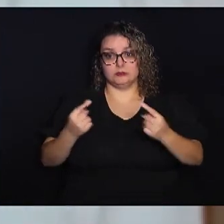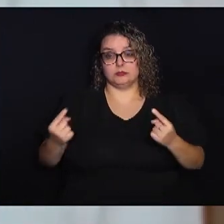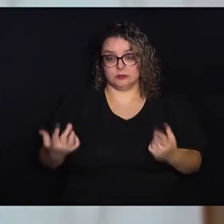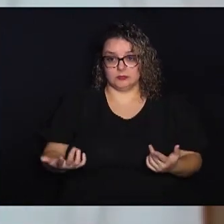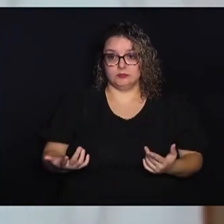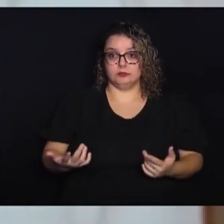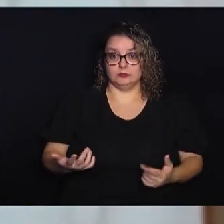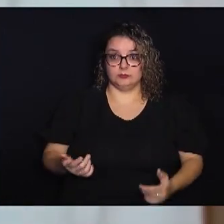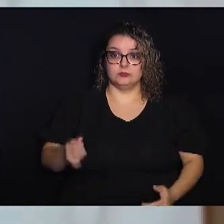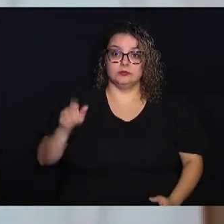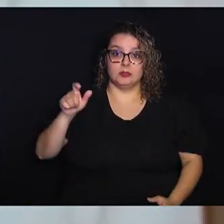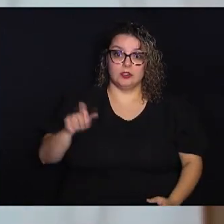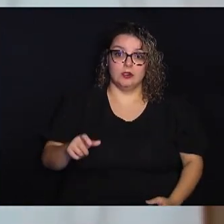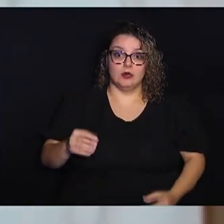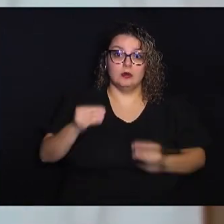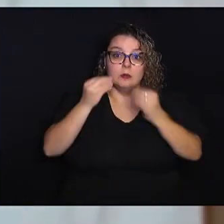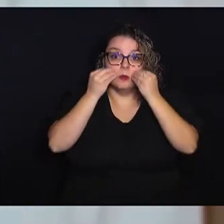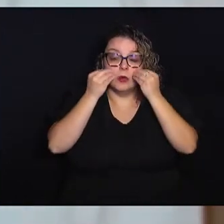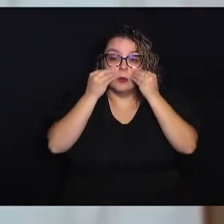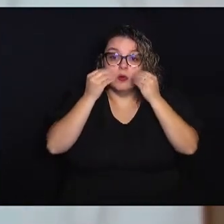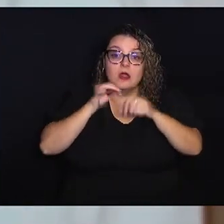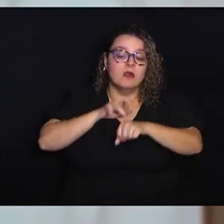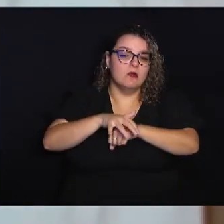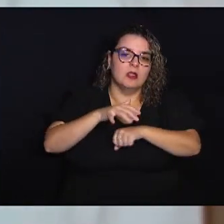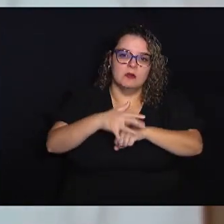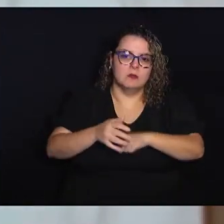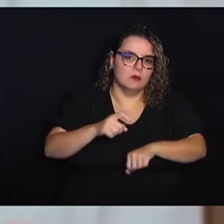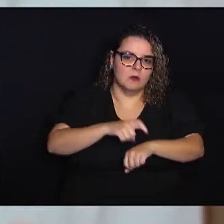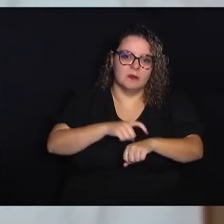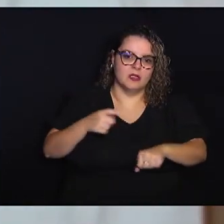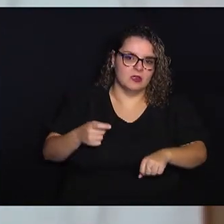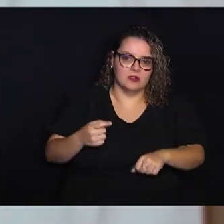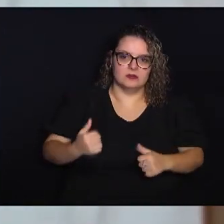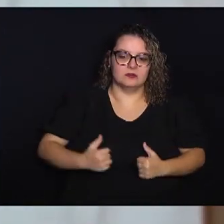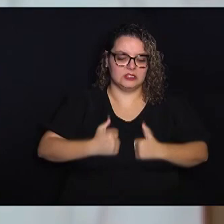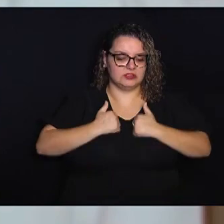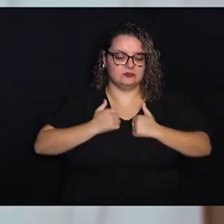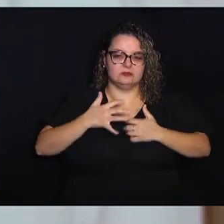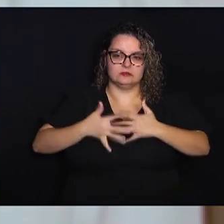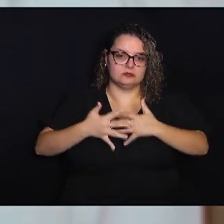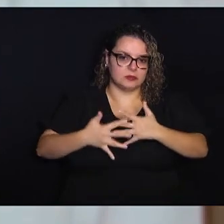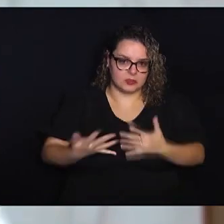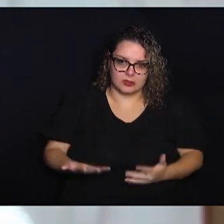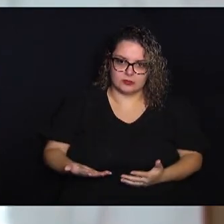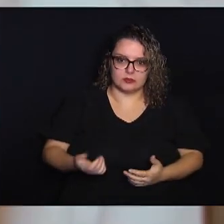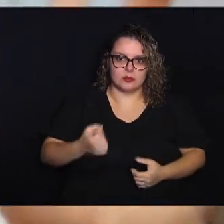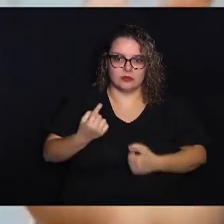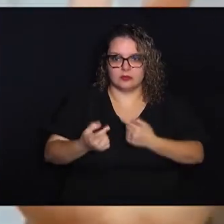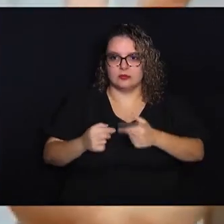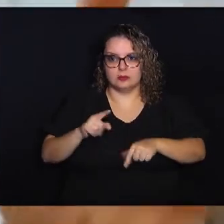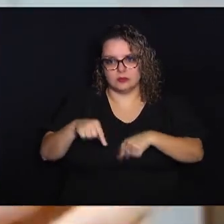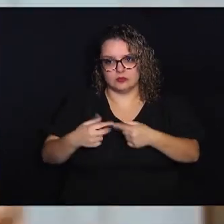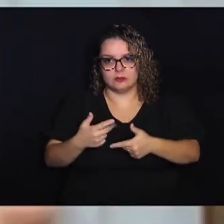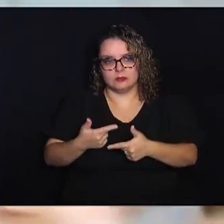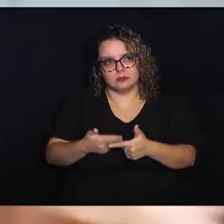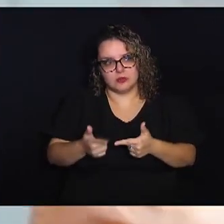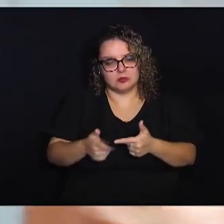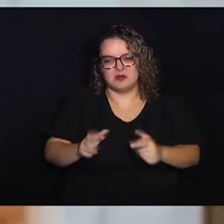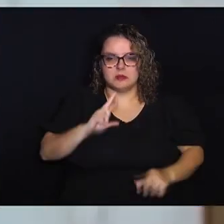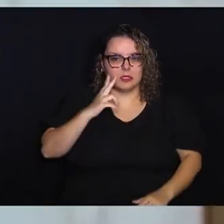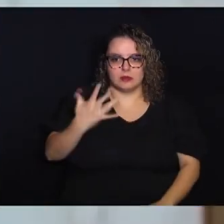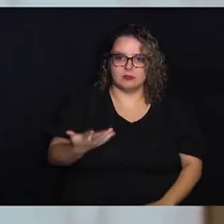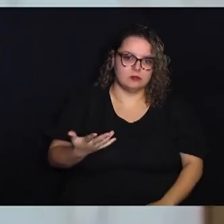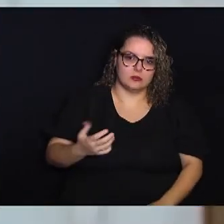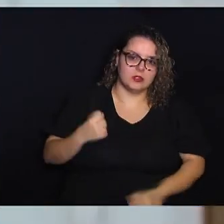Se a pessoa tem uma sinusite que foi uma infecção que ela pegou no momento que estava com a imunidade comprometida, ou algum outro tipo de problema, aquilo pode se resolver e a pessoa